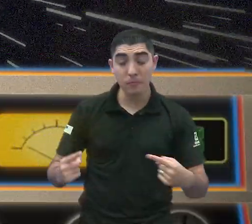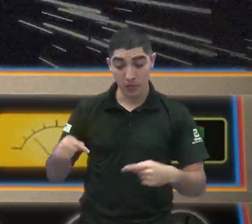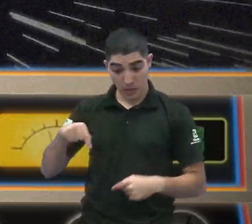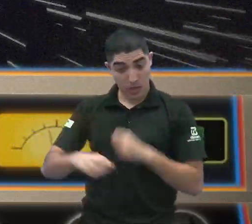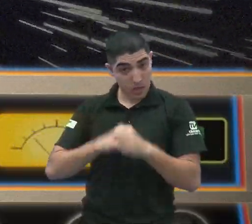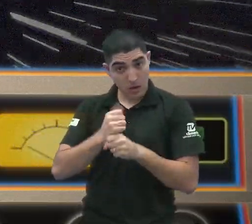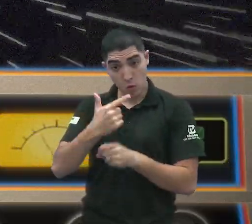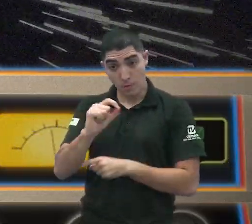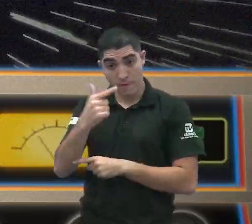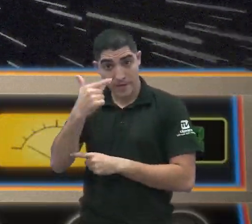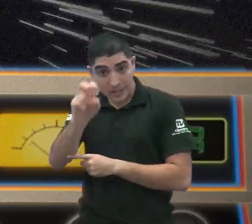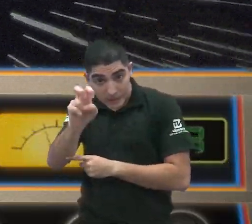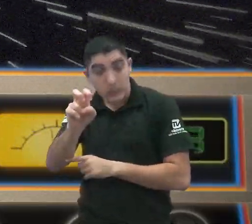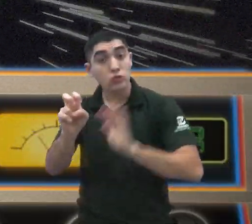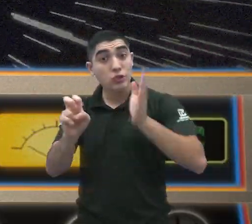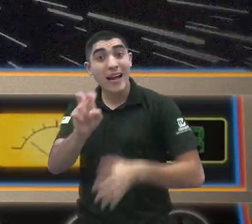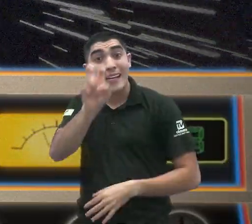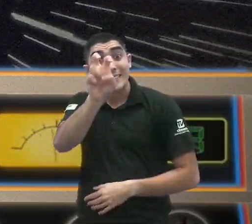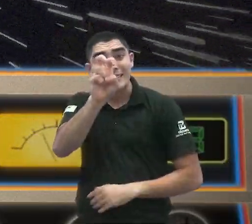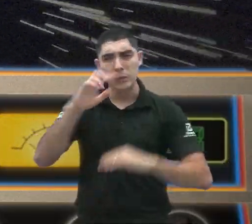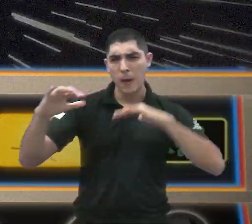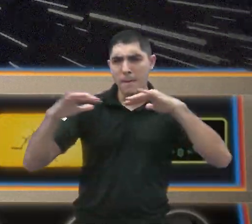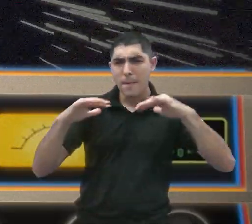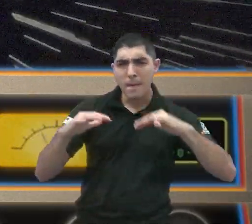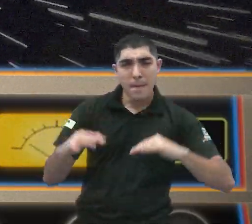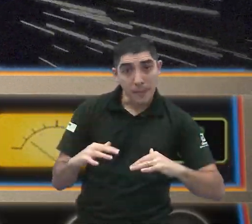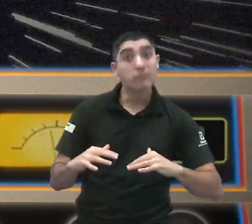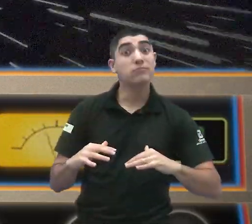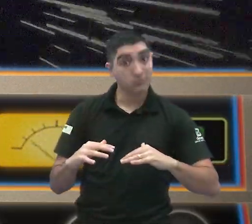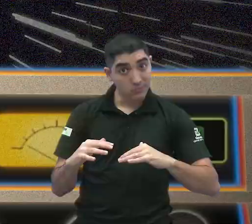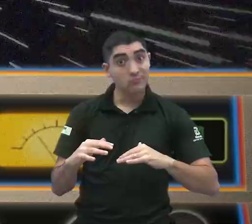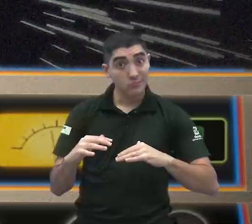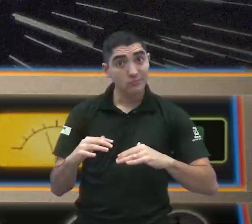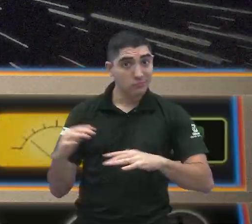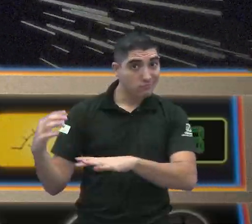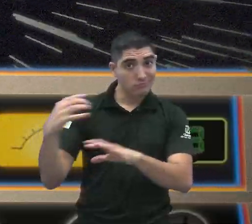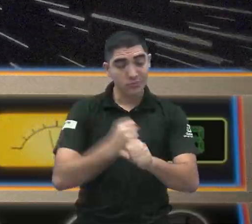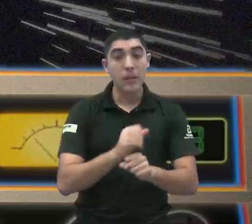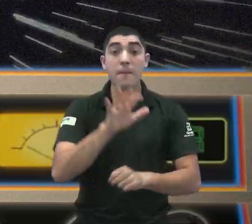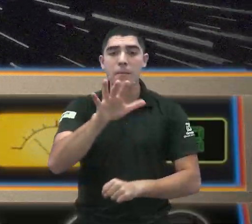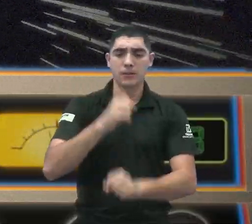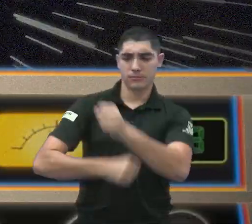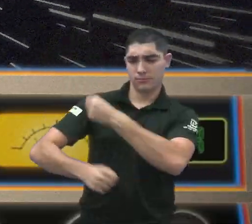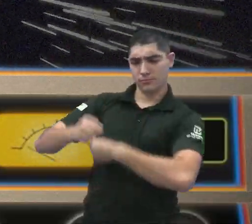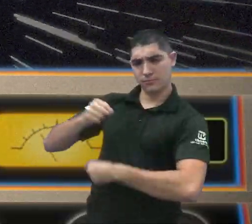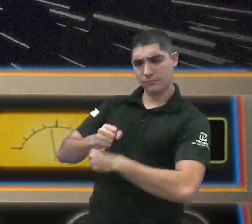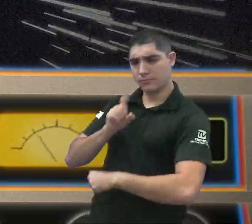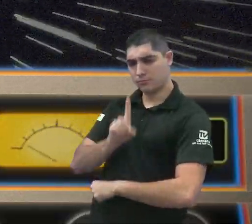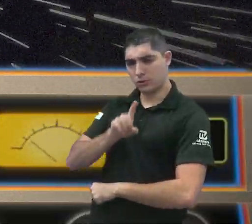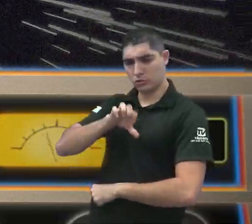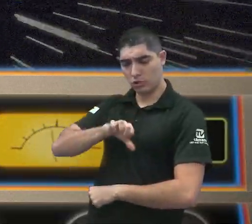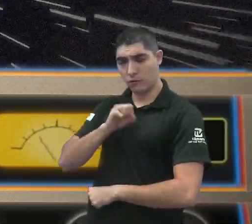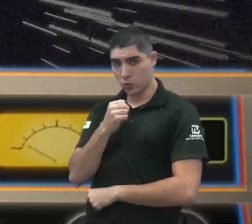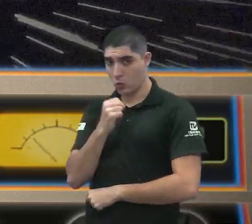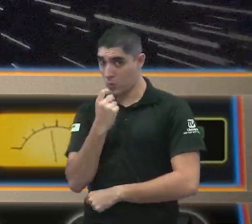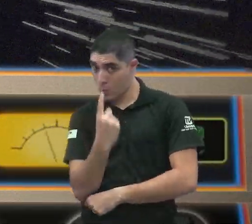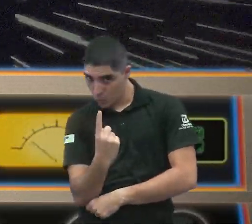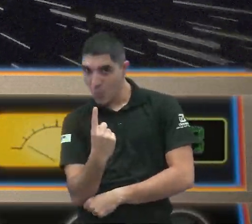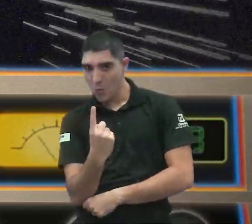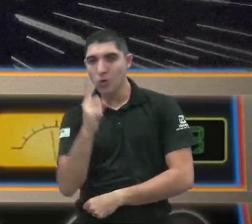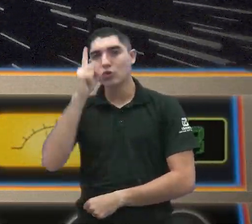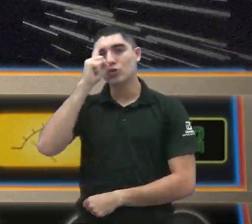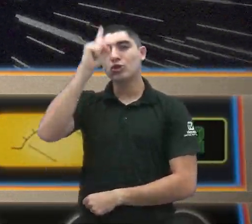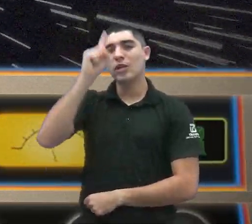vezes. Em 2025, por exemplo, foram 5 partidas entre os 2 clubes. Mas em